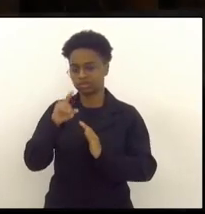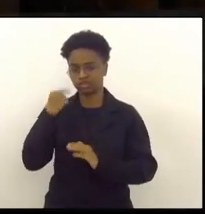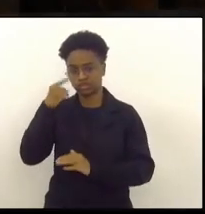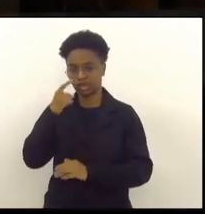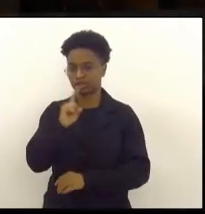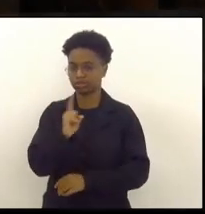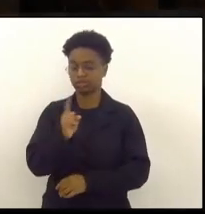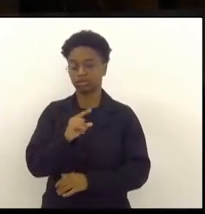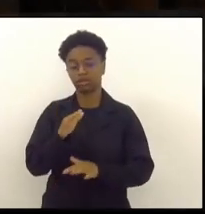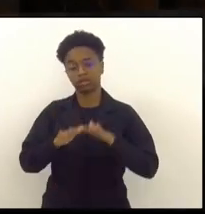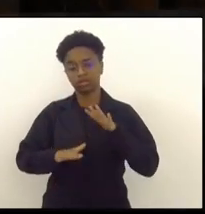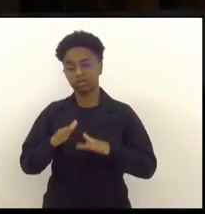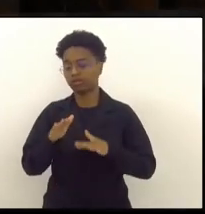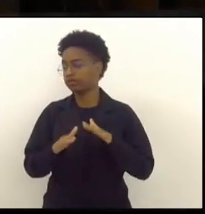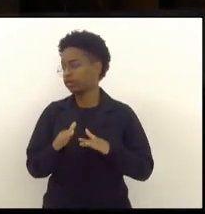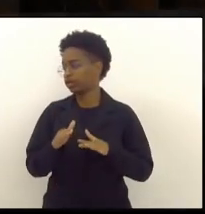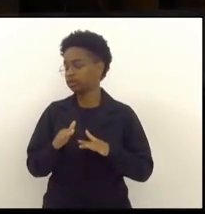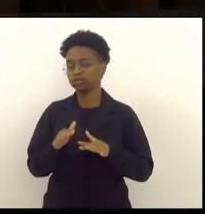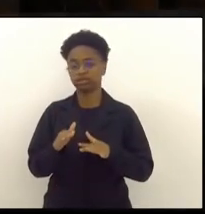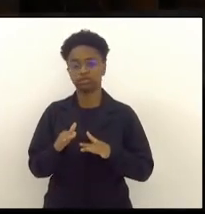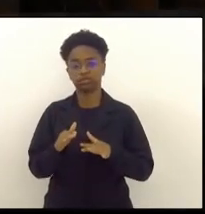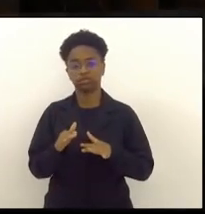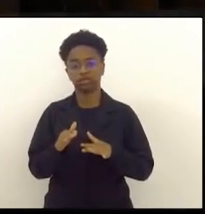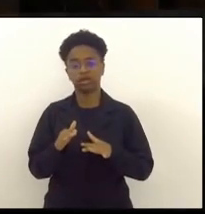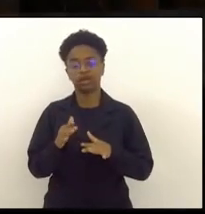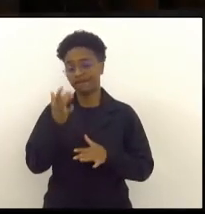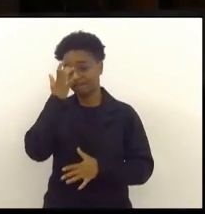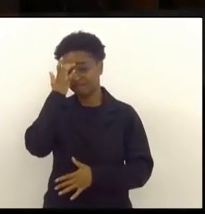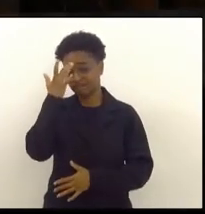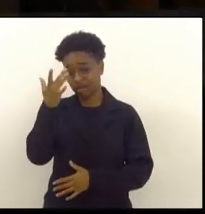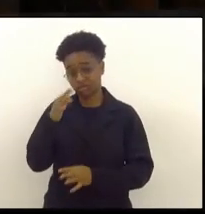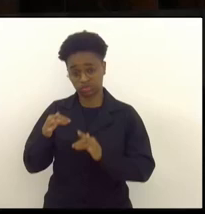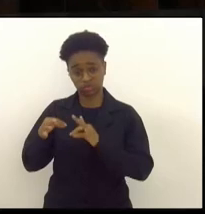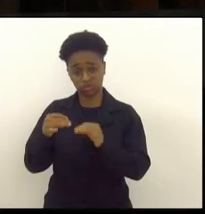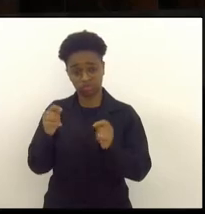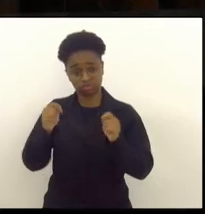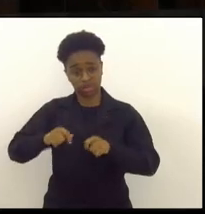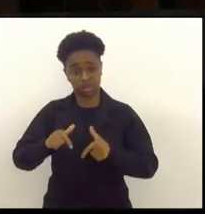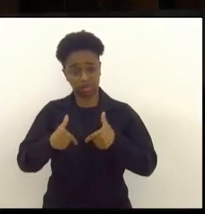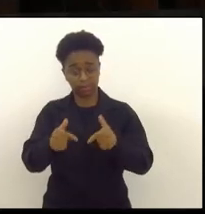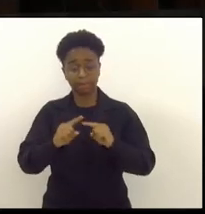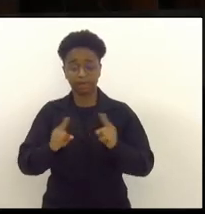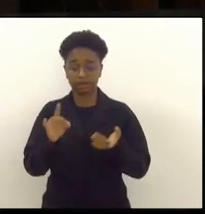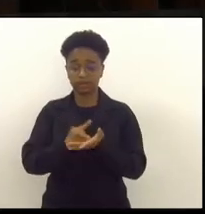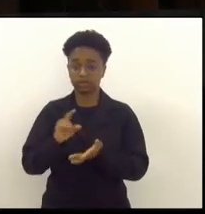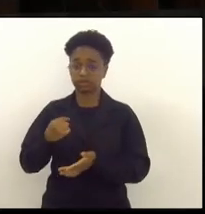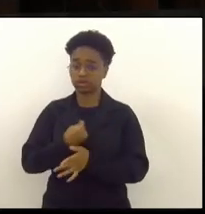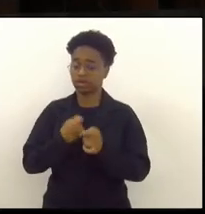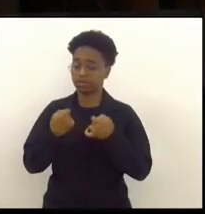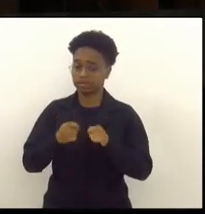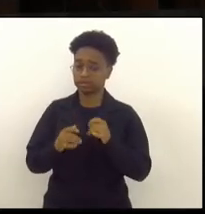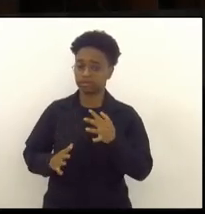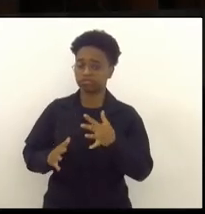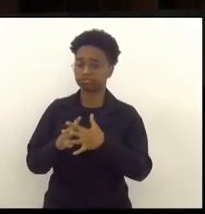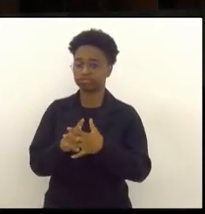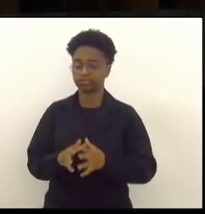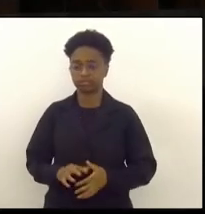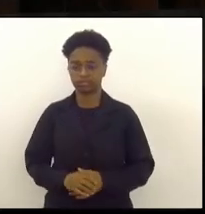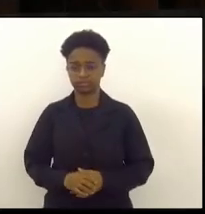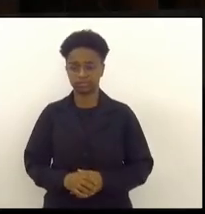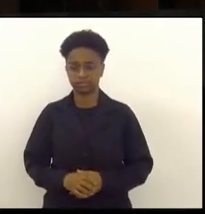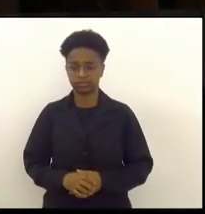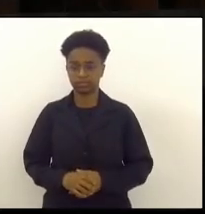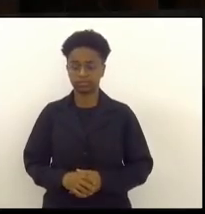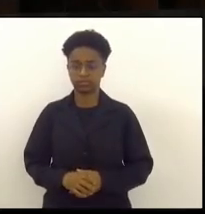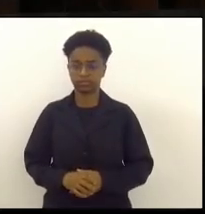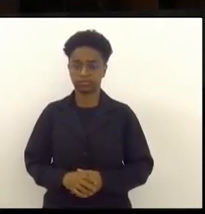Talvez operadores, muito facilmente, todos possam ser, mas precisamos realmente ir muito além disso. E